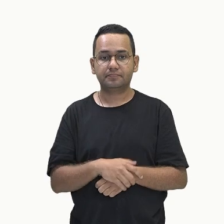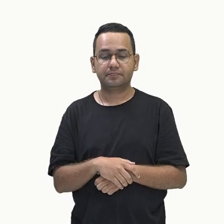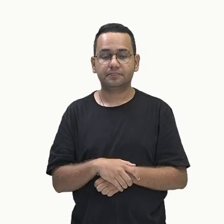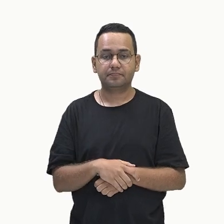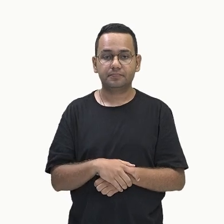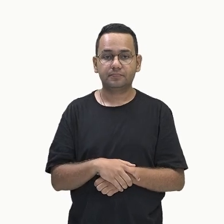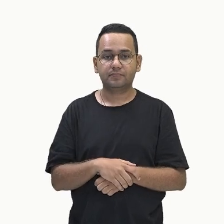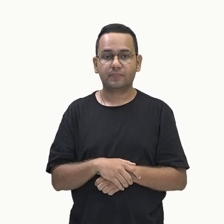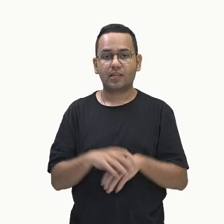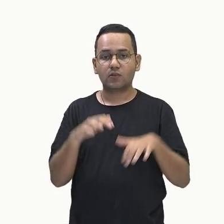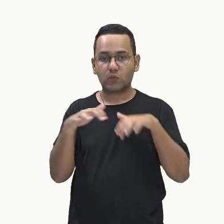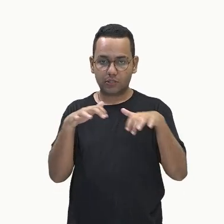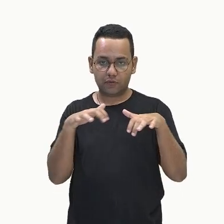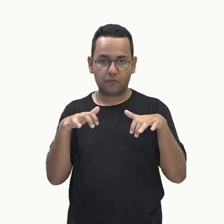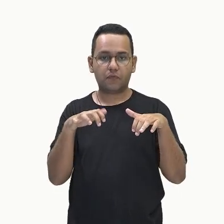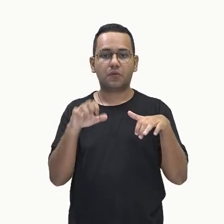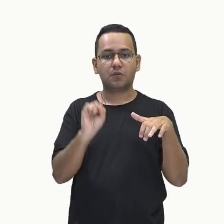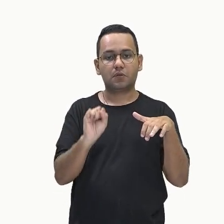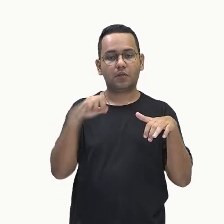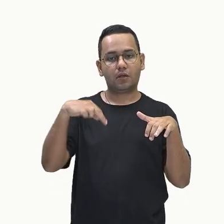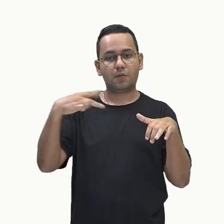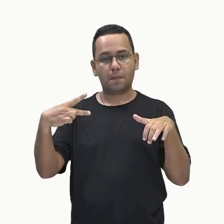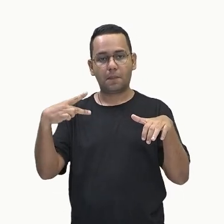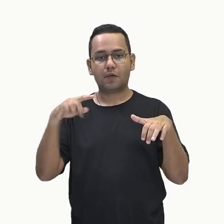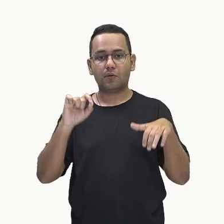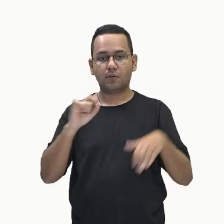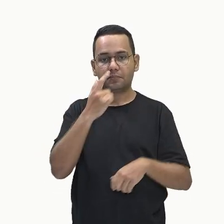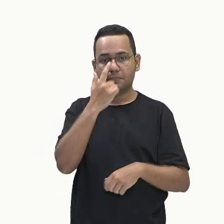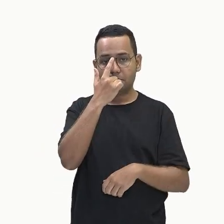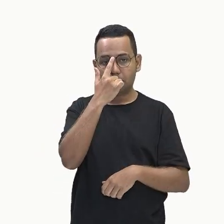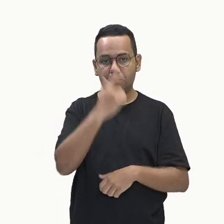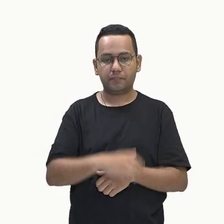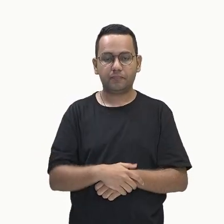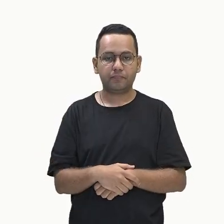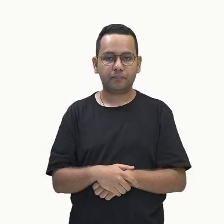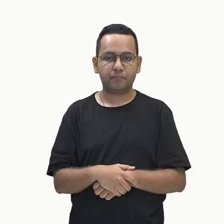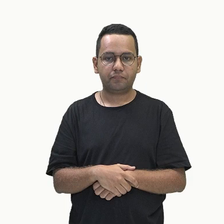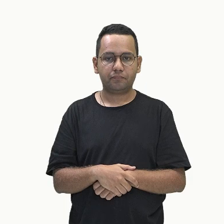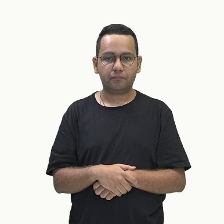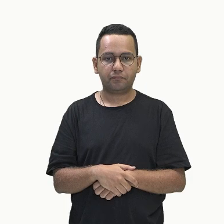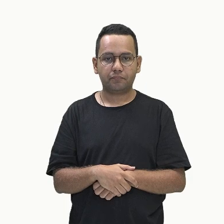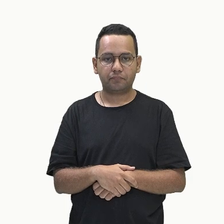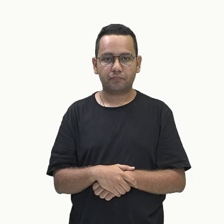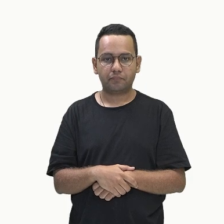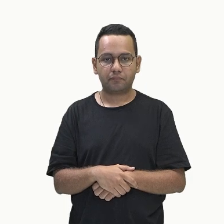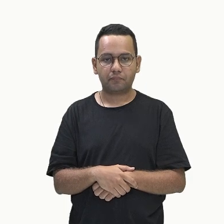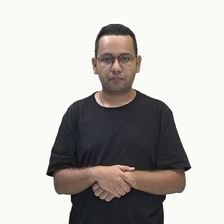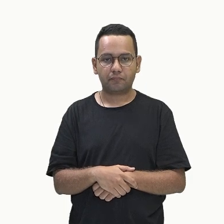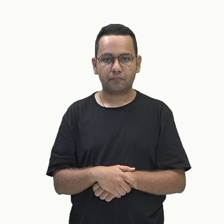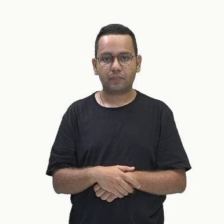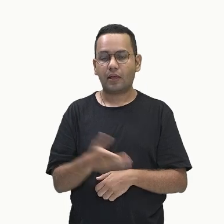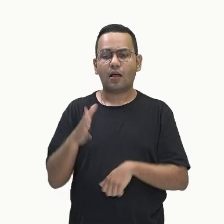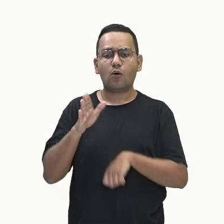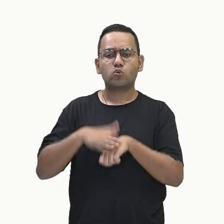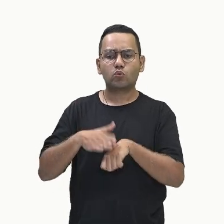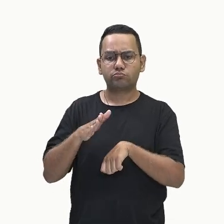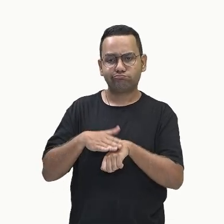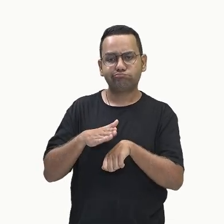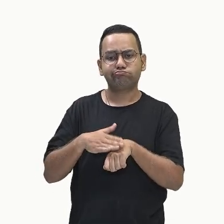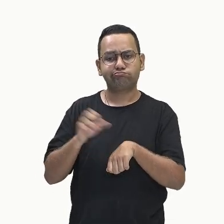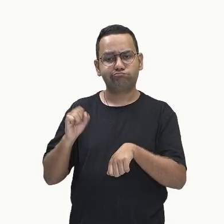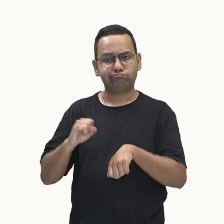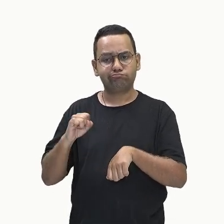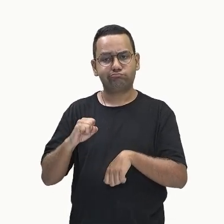central, ou do sistema nervoso periférico, está como sistema nervoso autônomo.